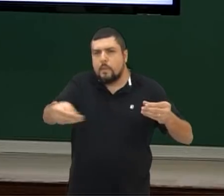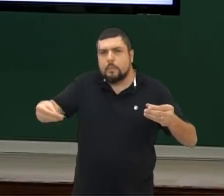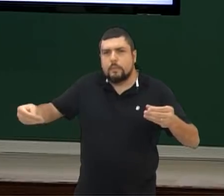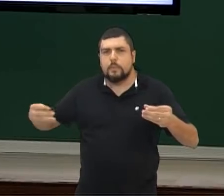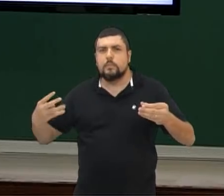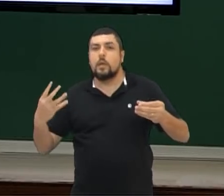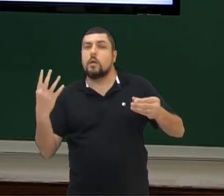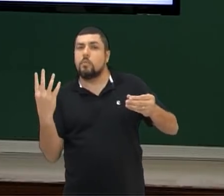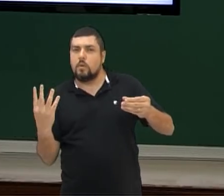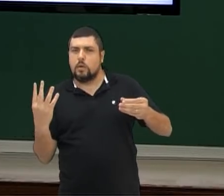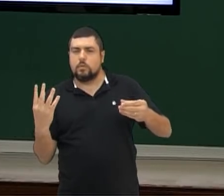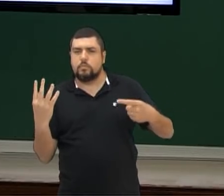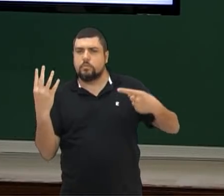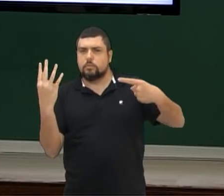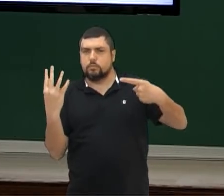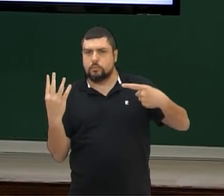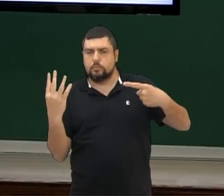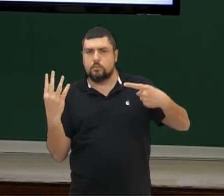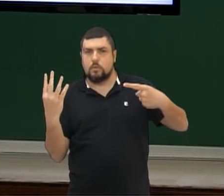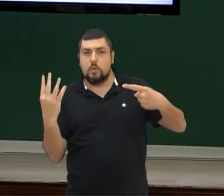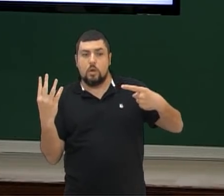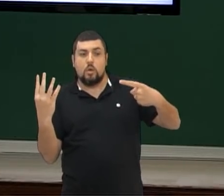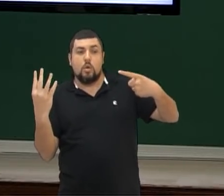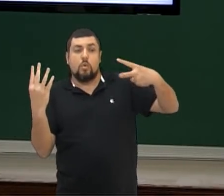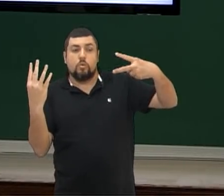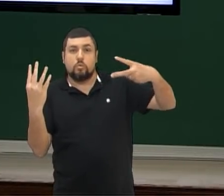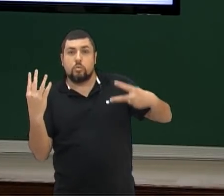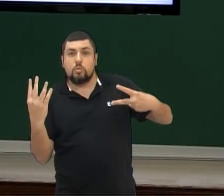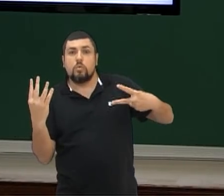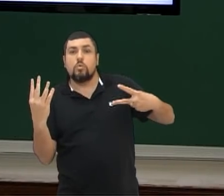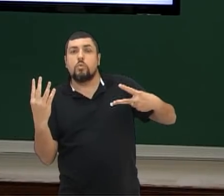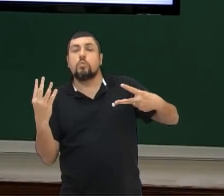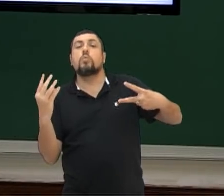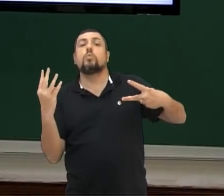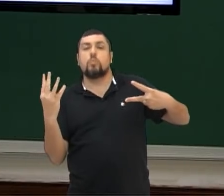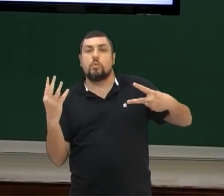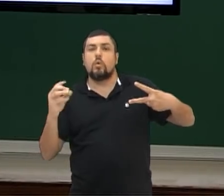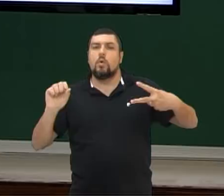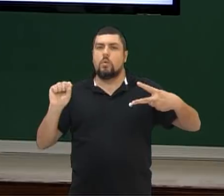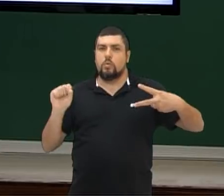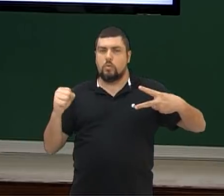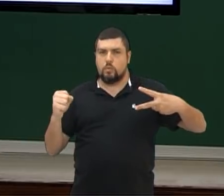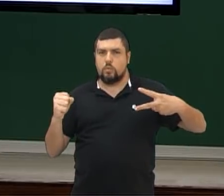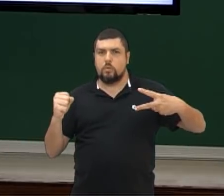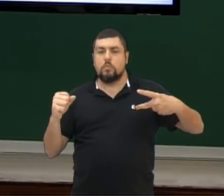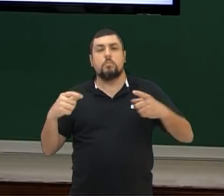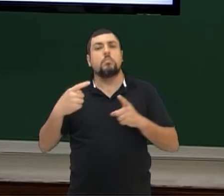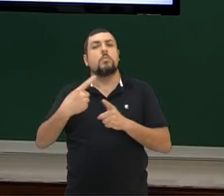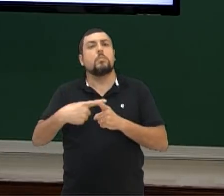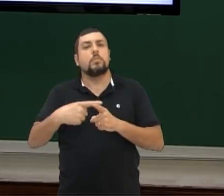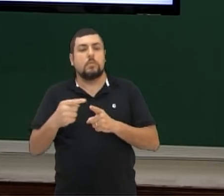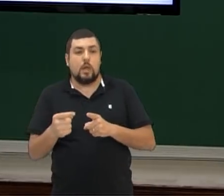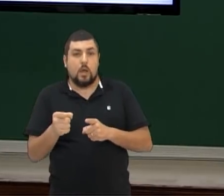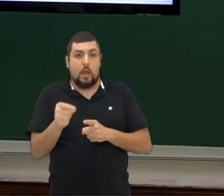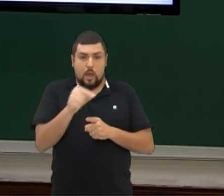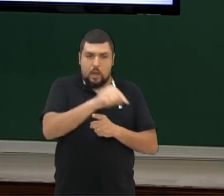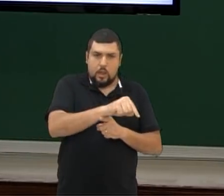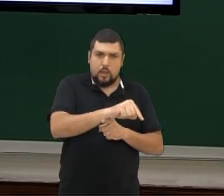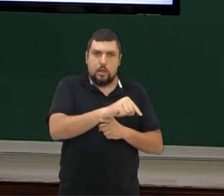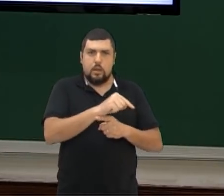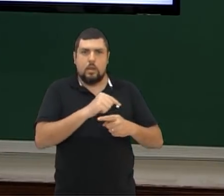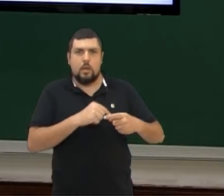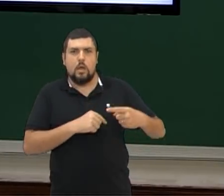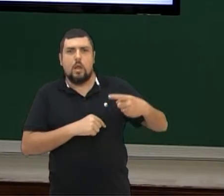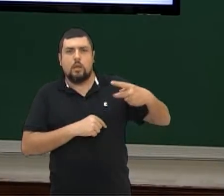Com duas caixas, a gente consegue obter oito porções, pois a primeira a gente tem quatro,